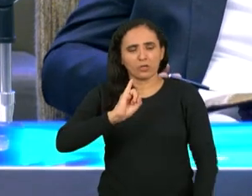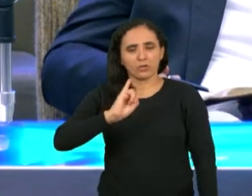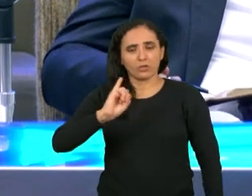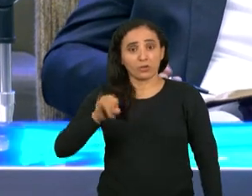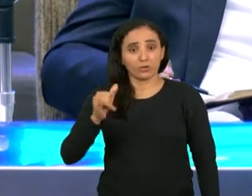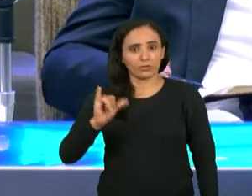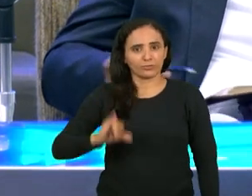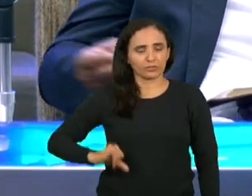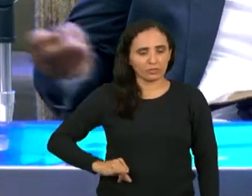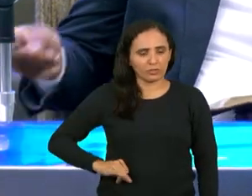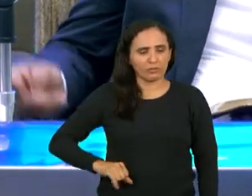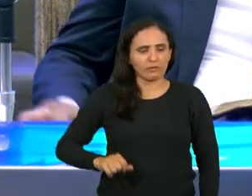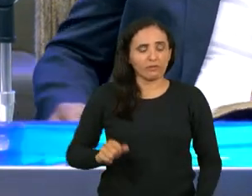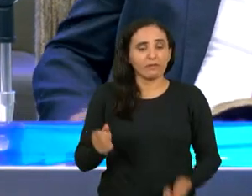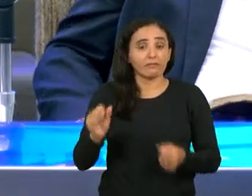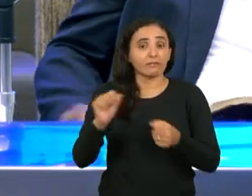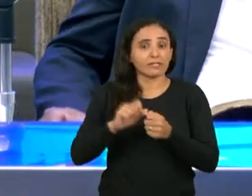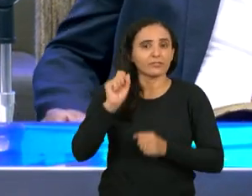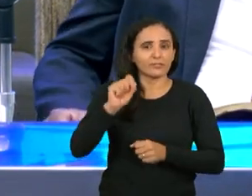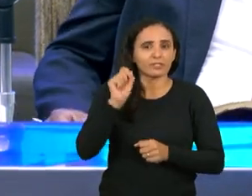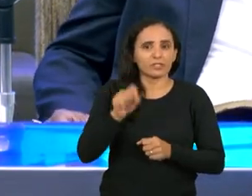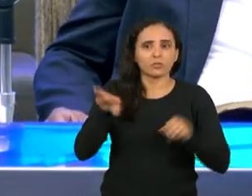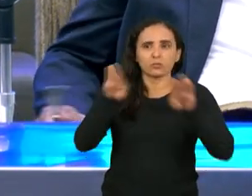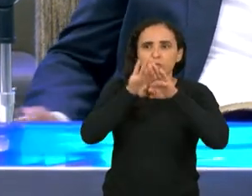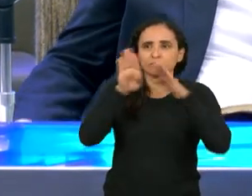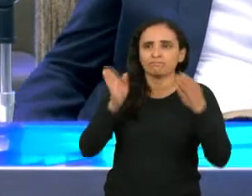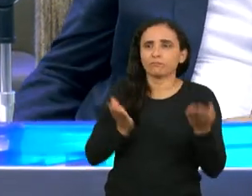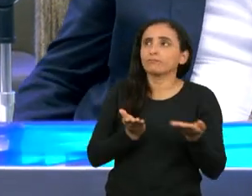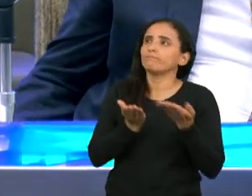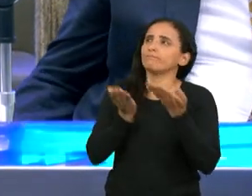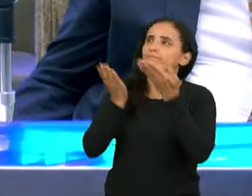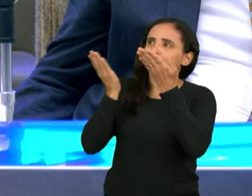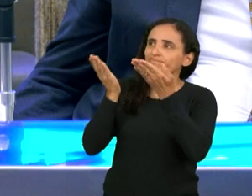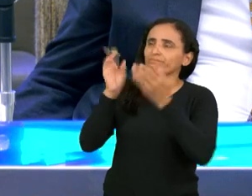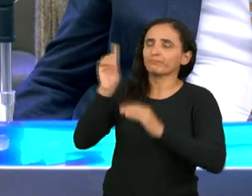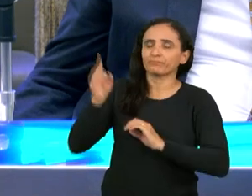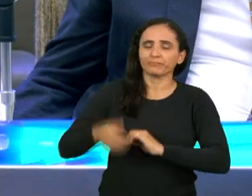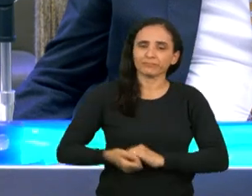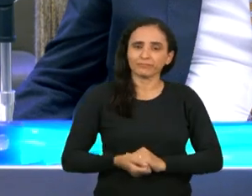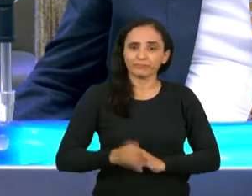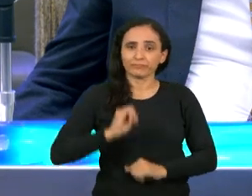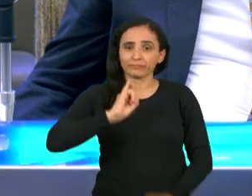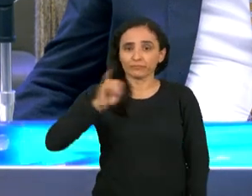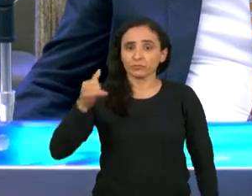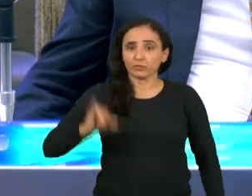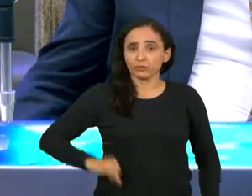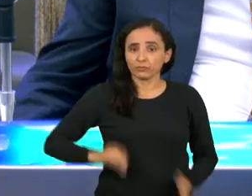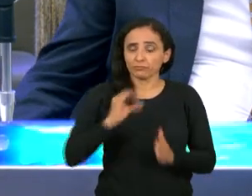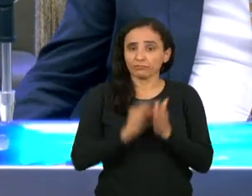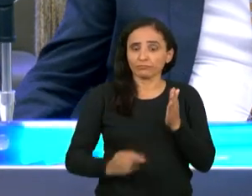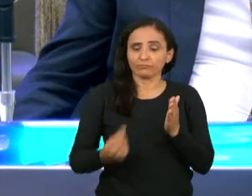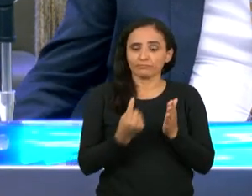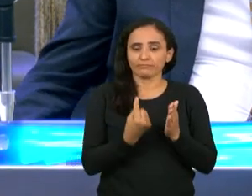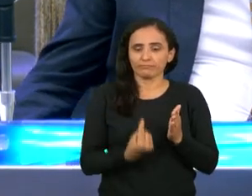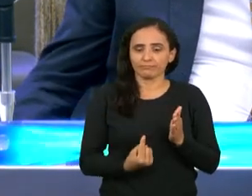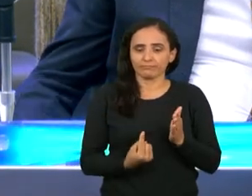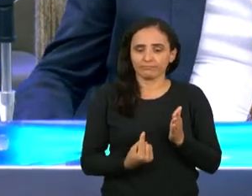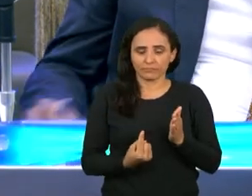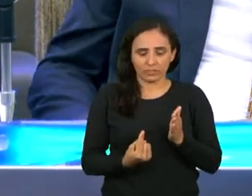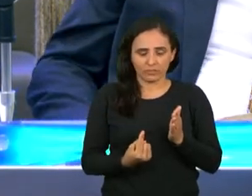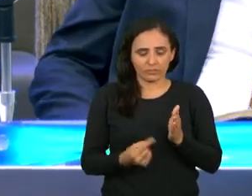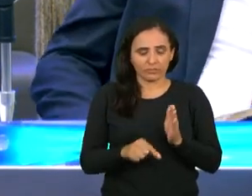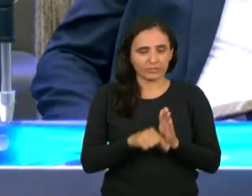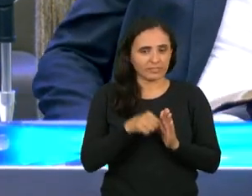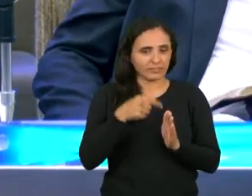temendo que eles houvessem pecado Capítulo 1 Versículo 5